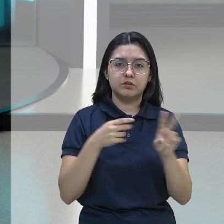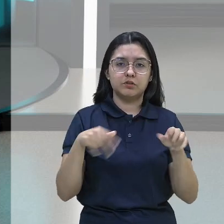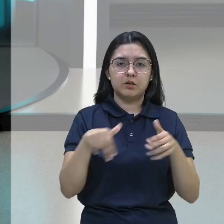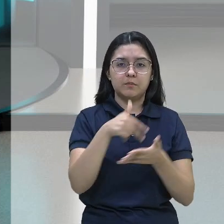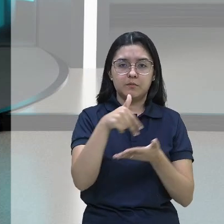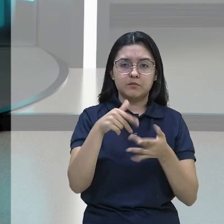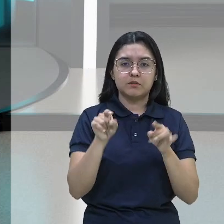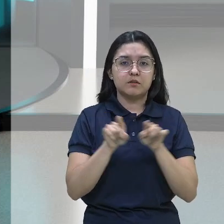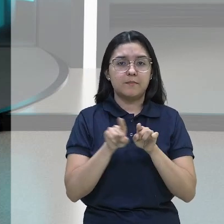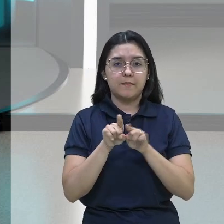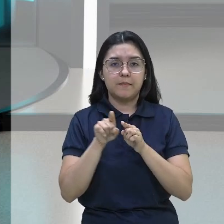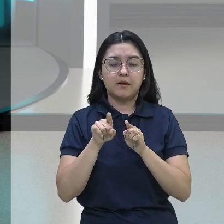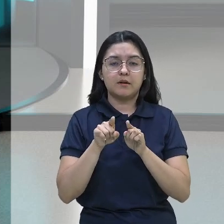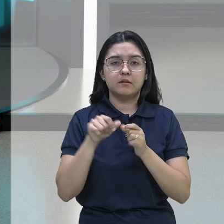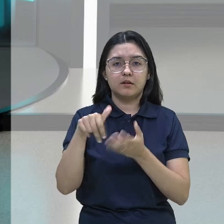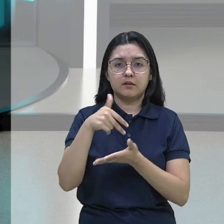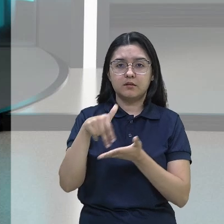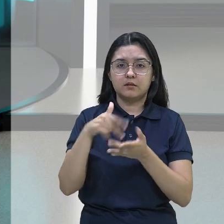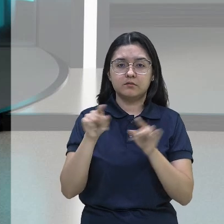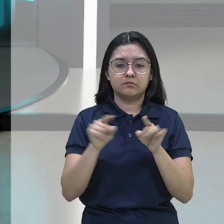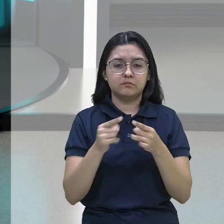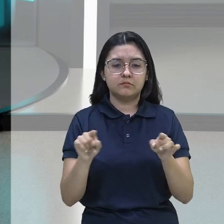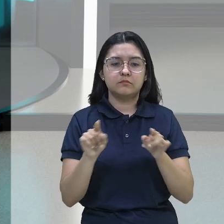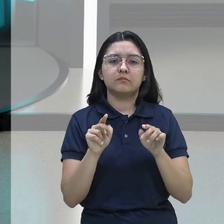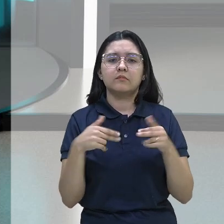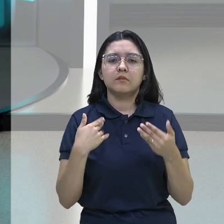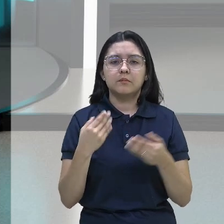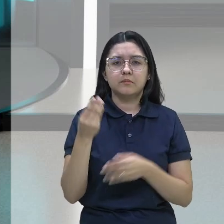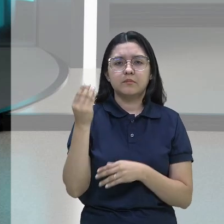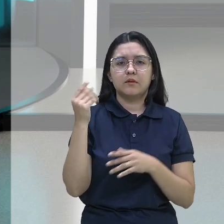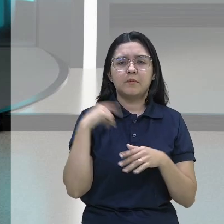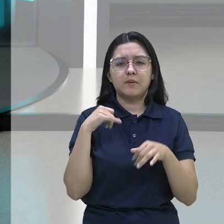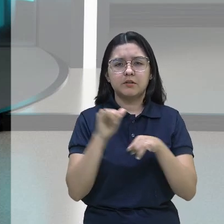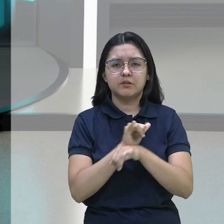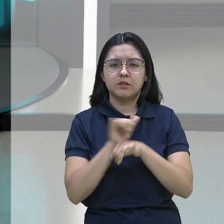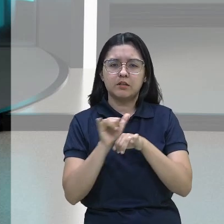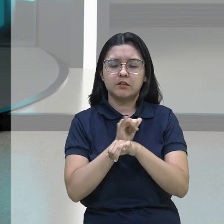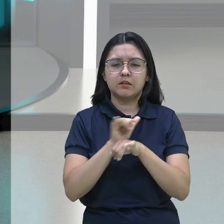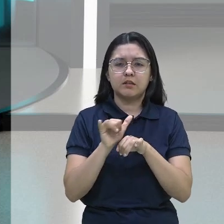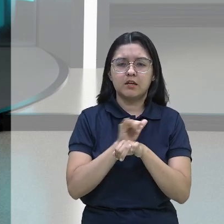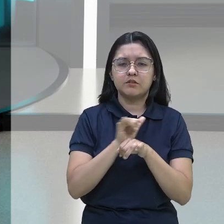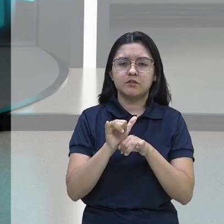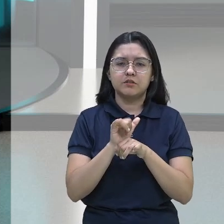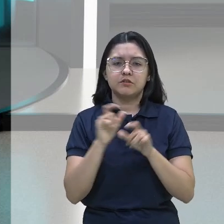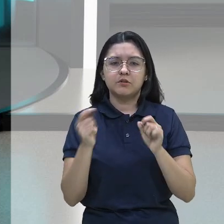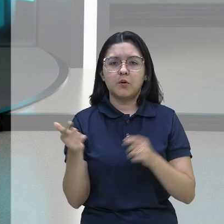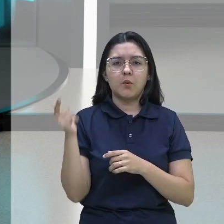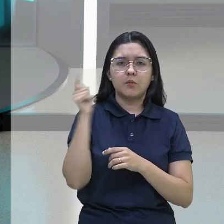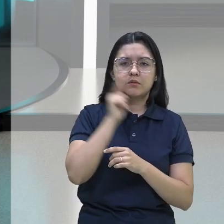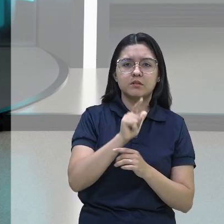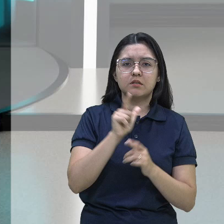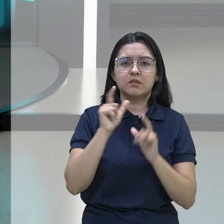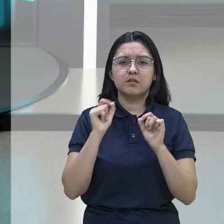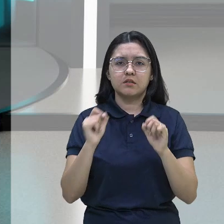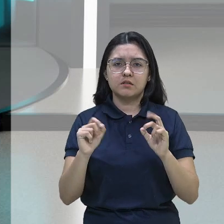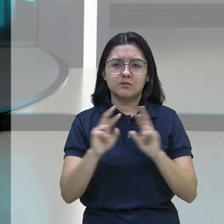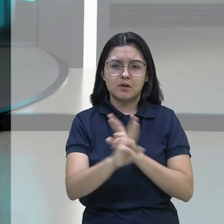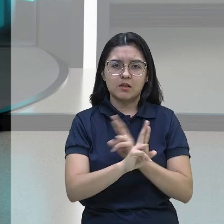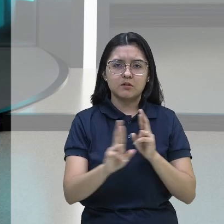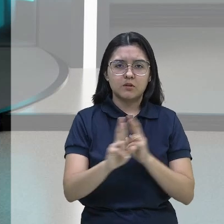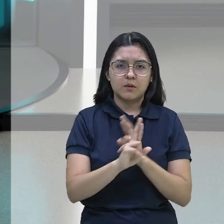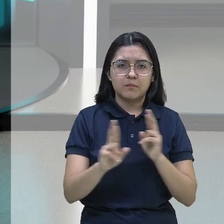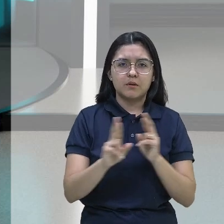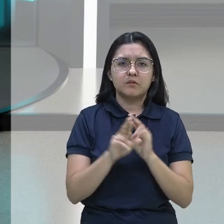dança, porque eles tentavam sempre se aproximar para ganhar a confiança dos indígenas. Então, o que